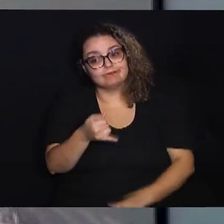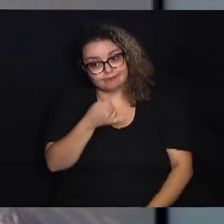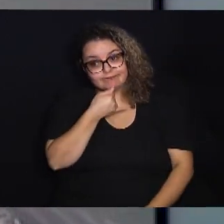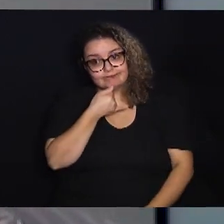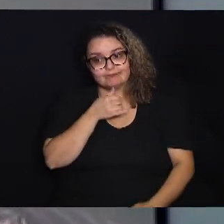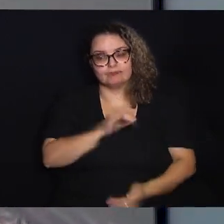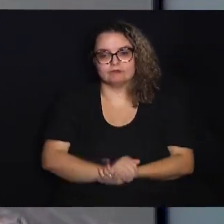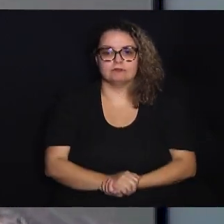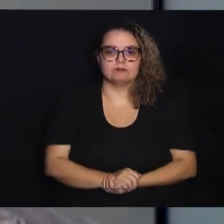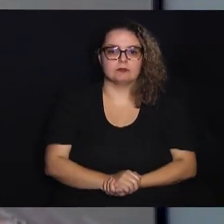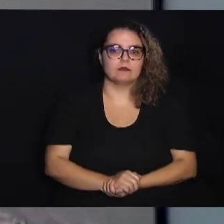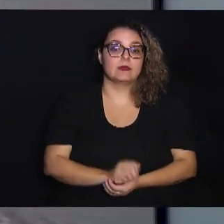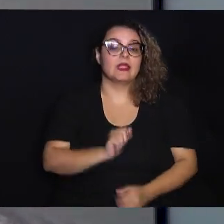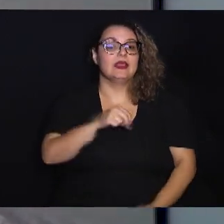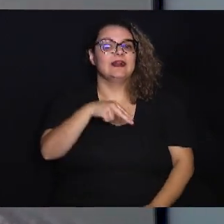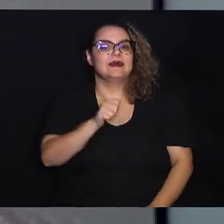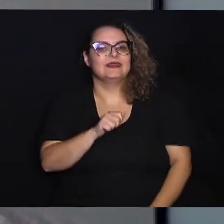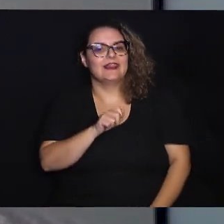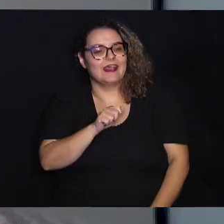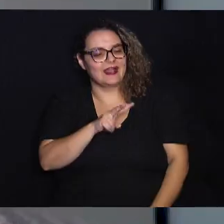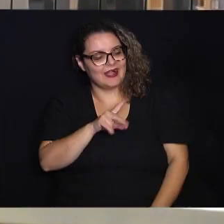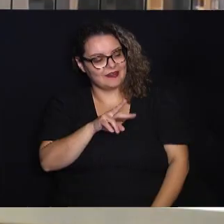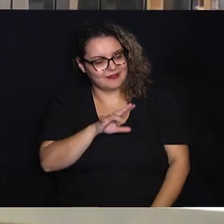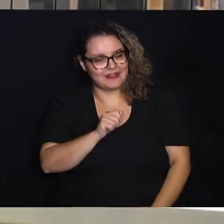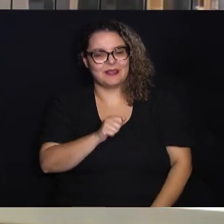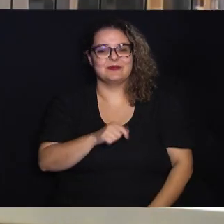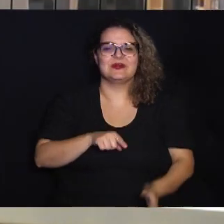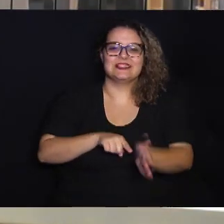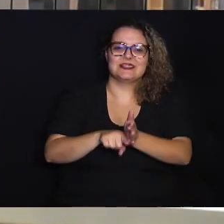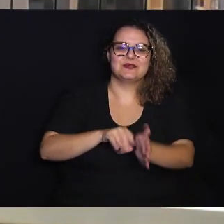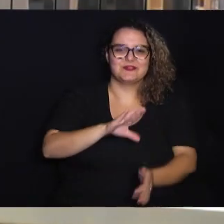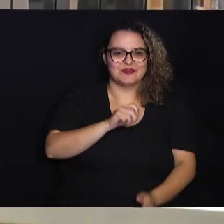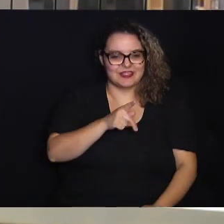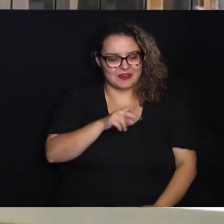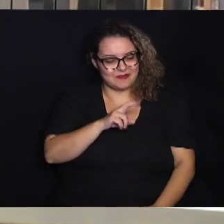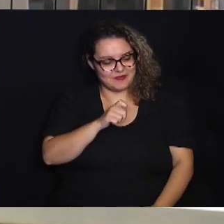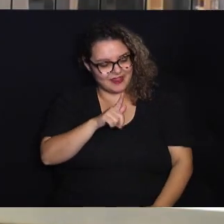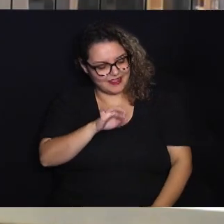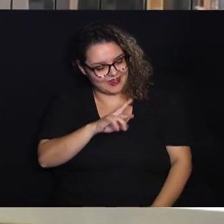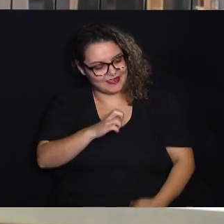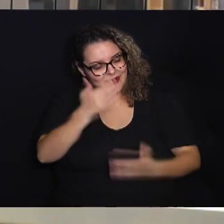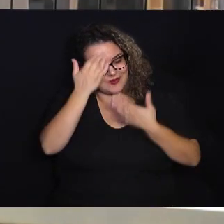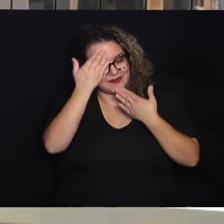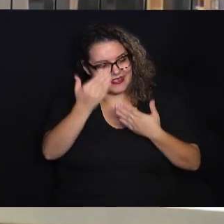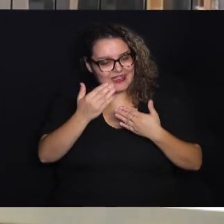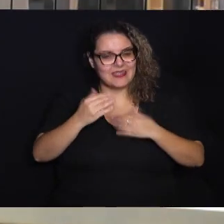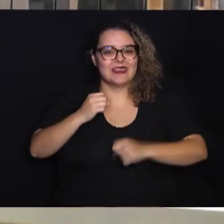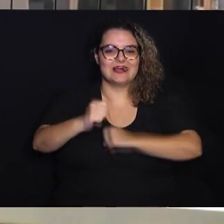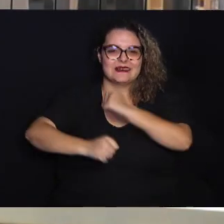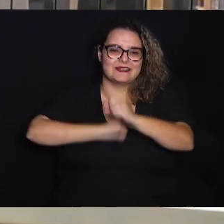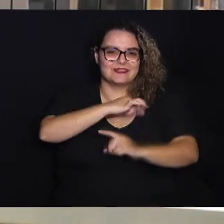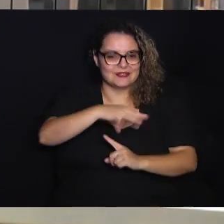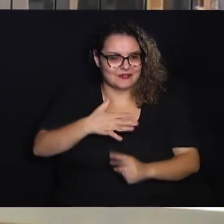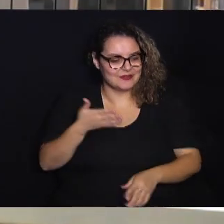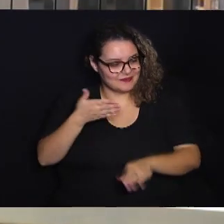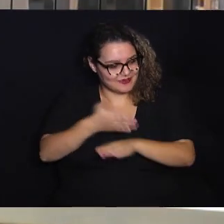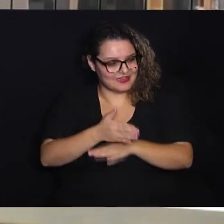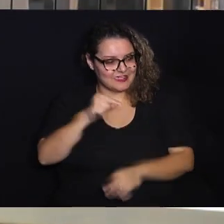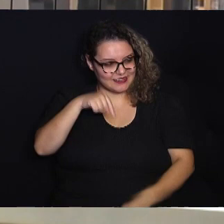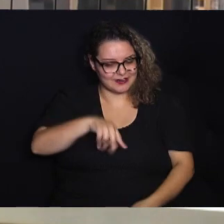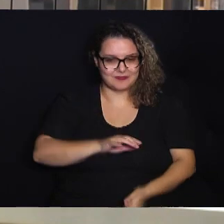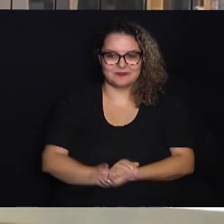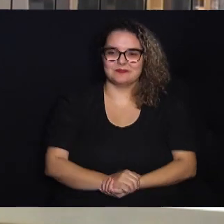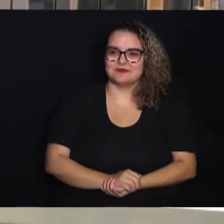desafio, infelizmente. Ana Ávila, pesquisadora do CEPAGRE, muito obrigada pela sua participação aqui no Giro Ambiental.